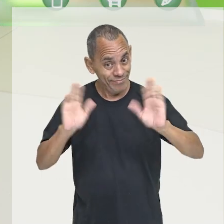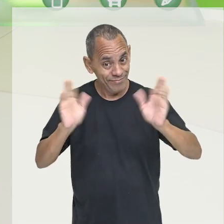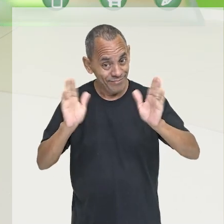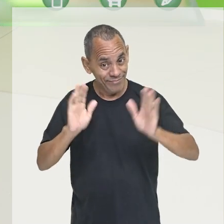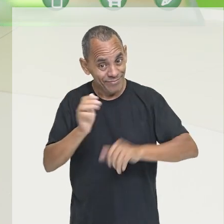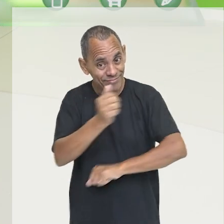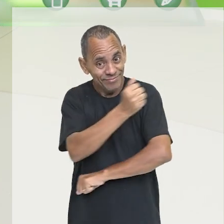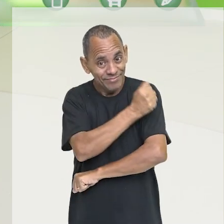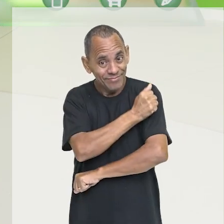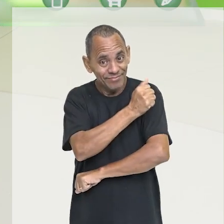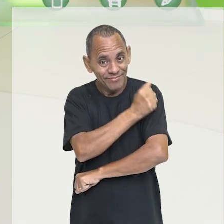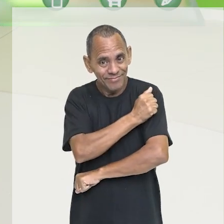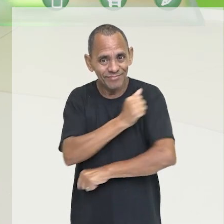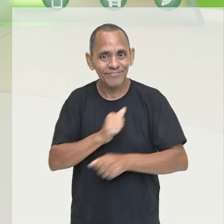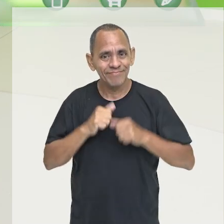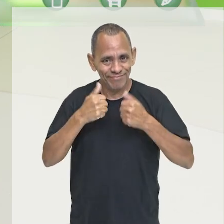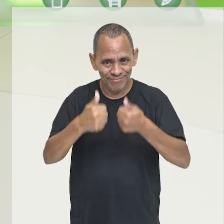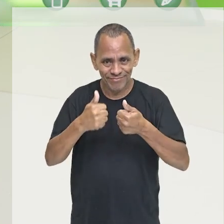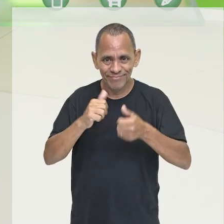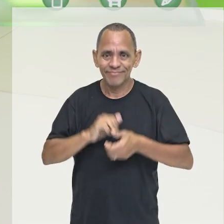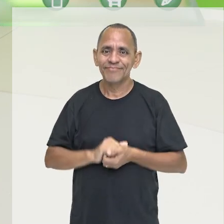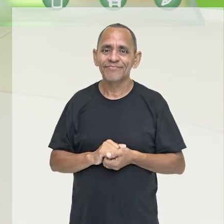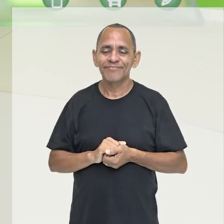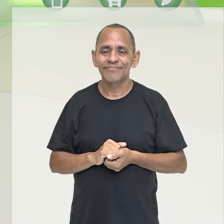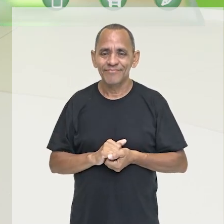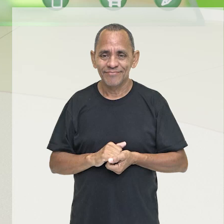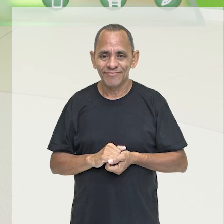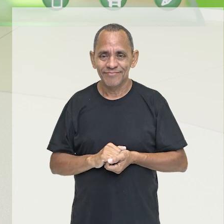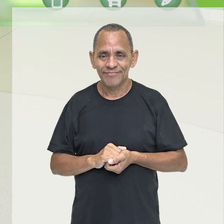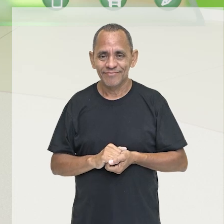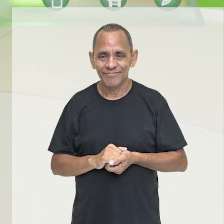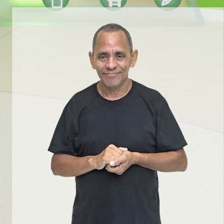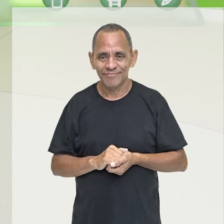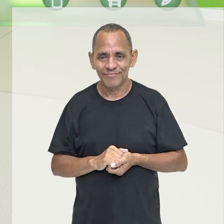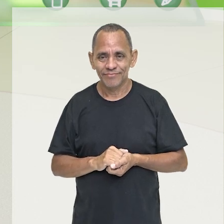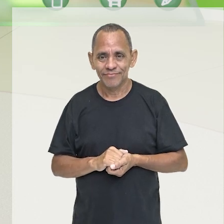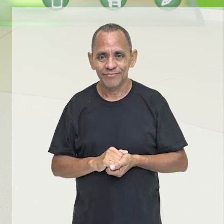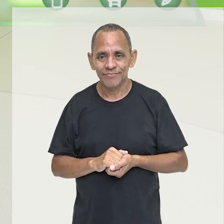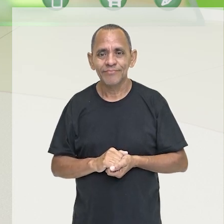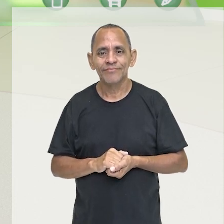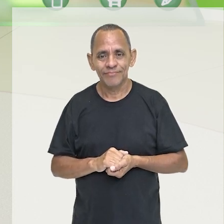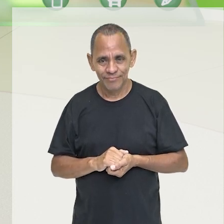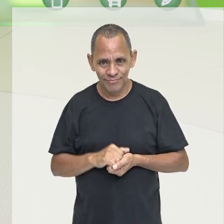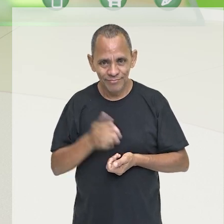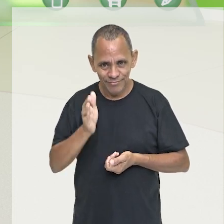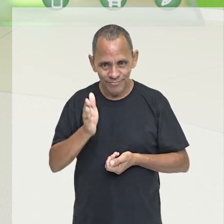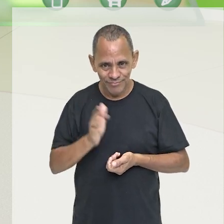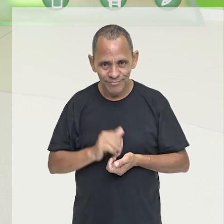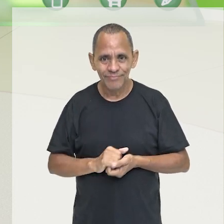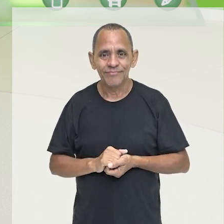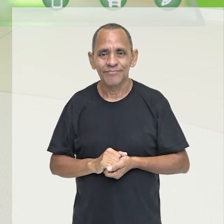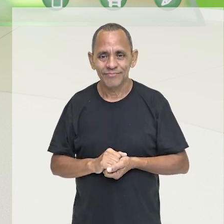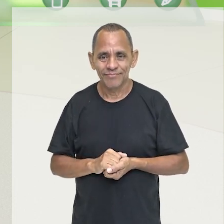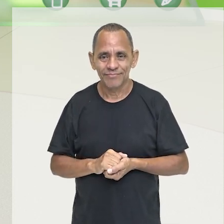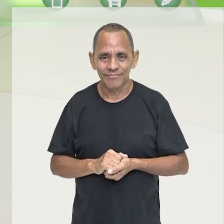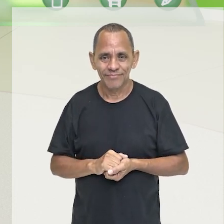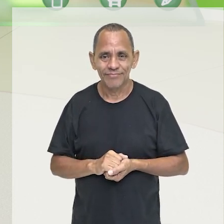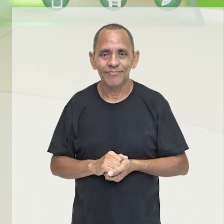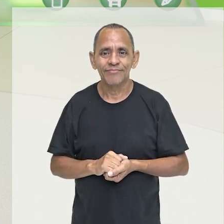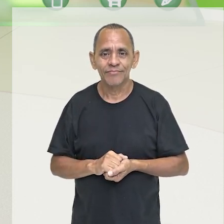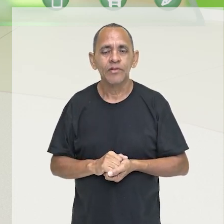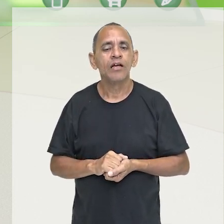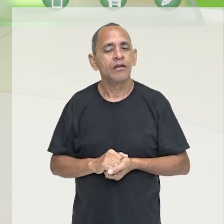Olá, meus queridos, tudo bem com vocês? Preparados para viajar no universo